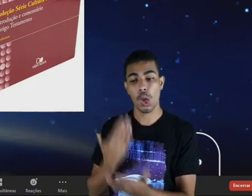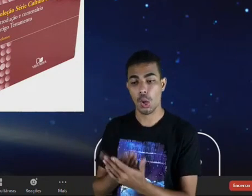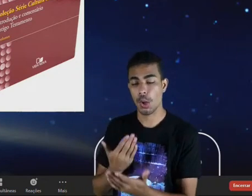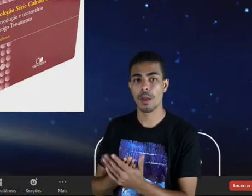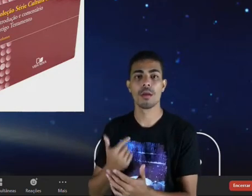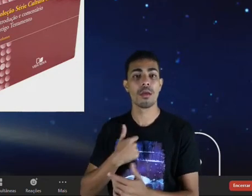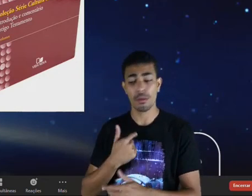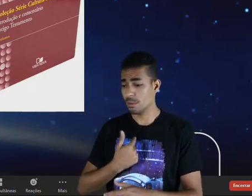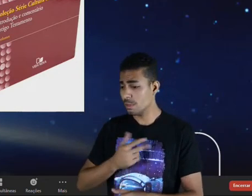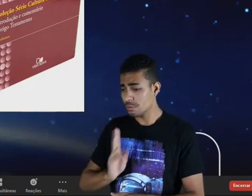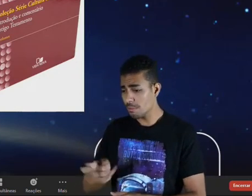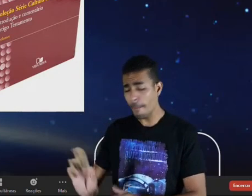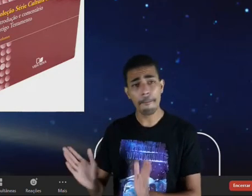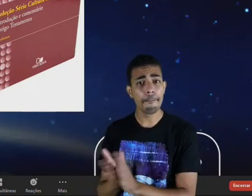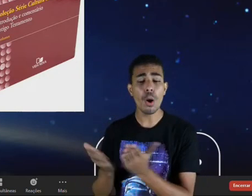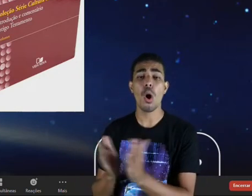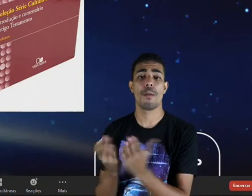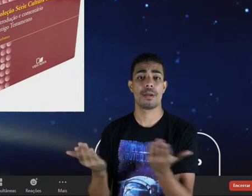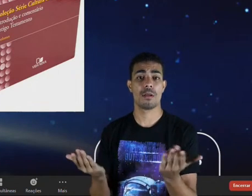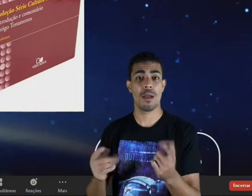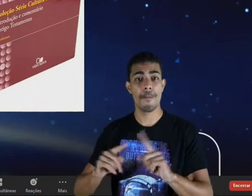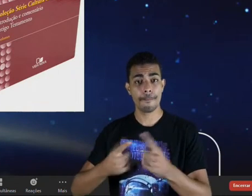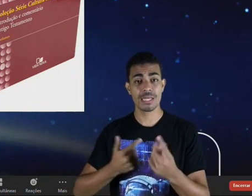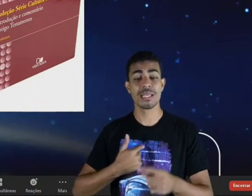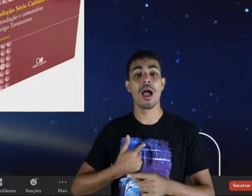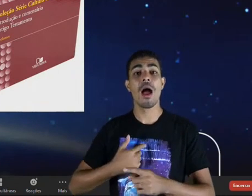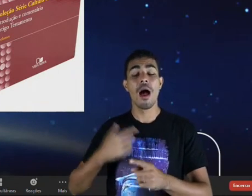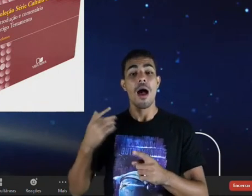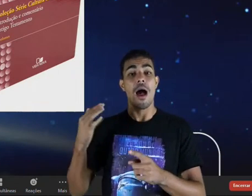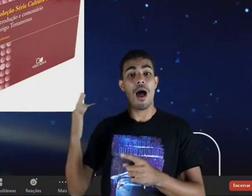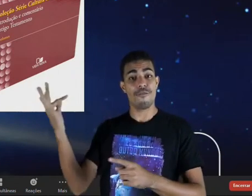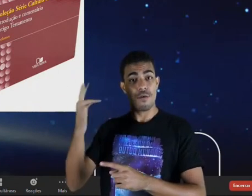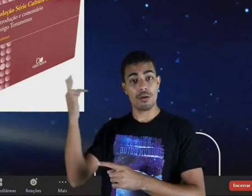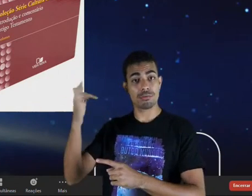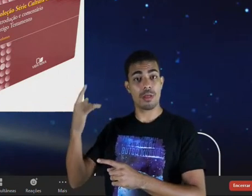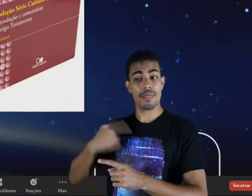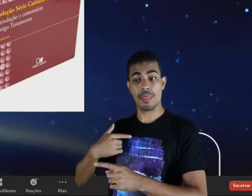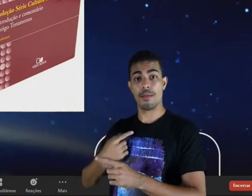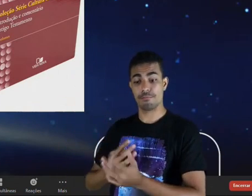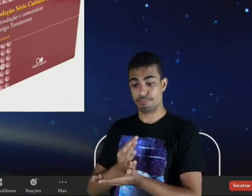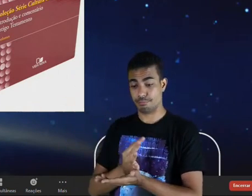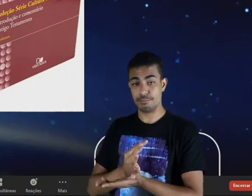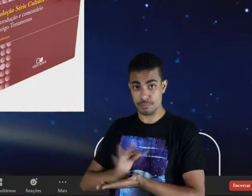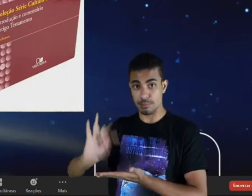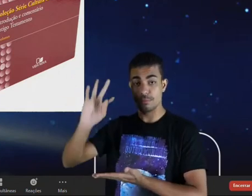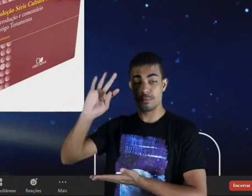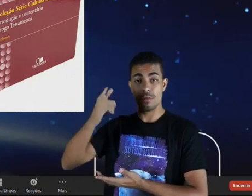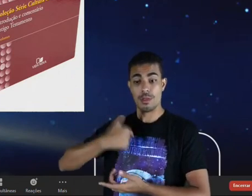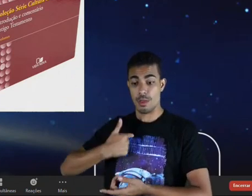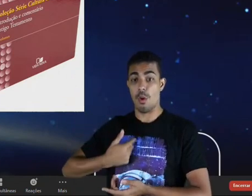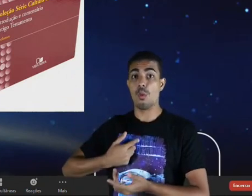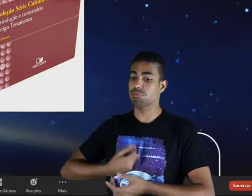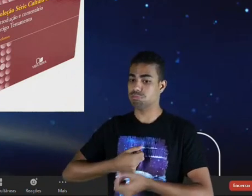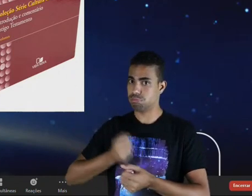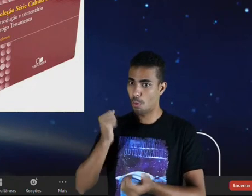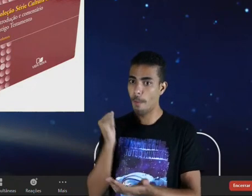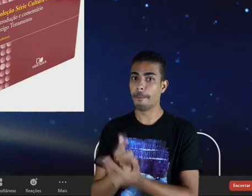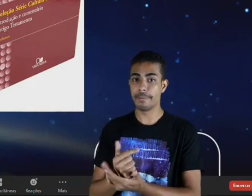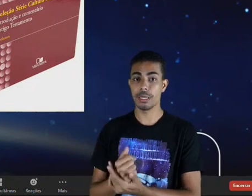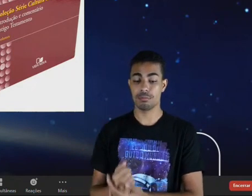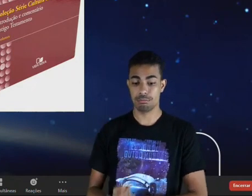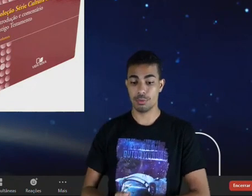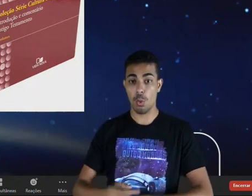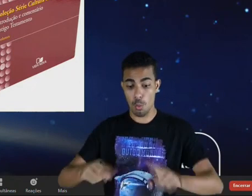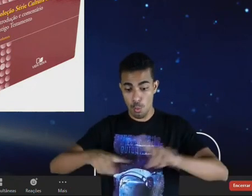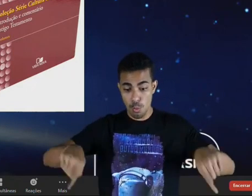fui muito pobre. Mas eu saí da faculdade de teologia com pelo menos umas 3 caixas de livros pesadas,